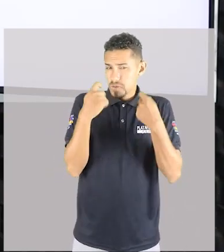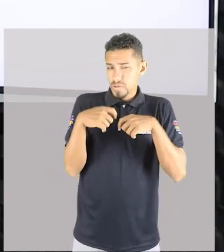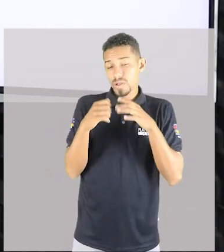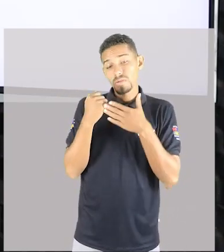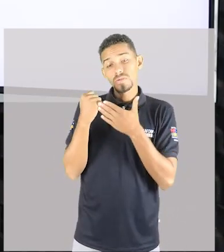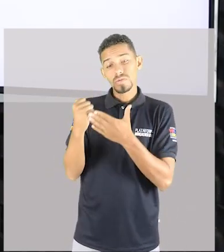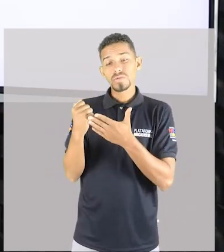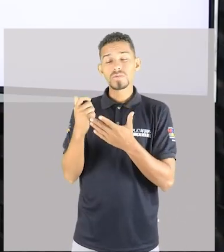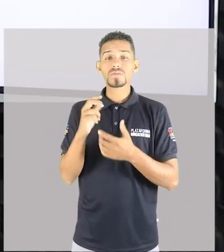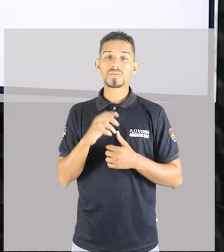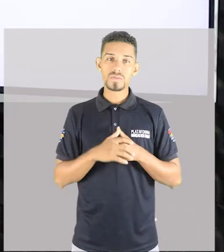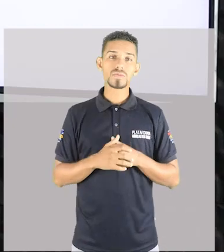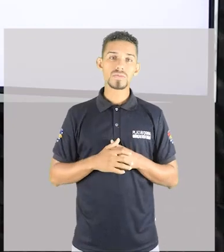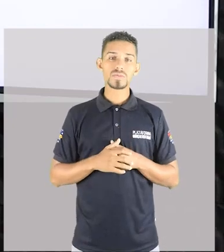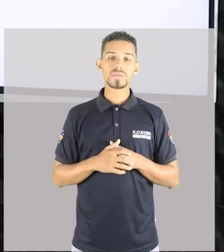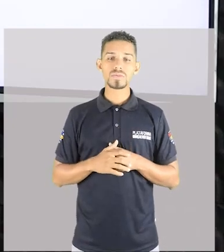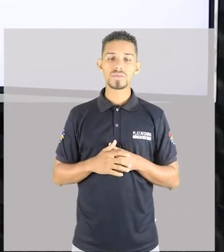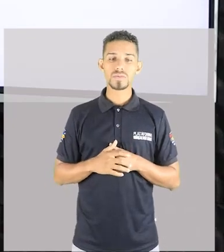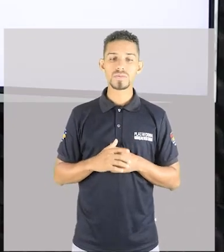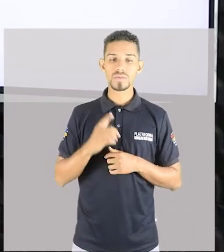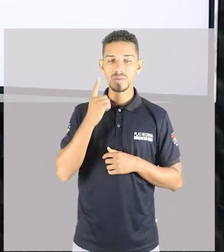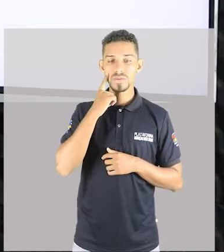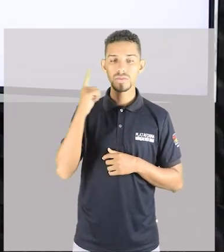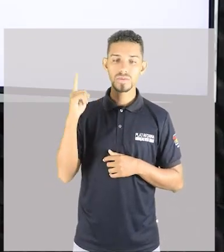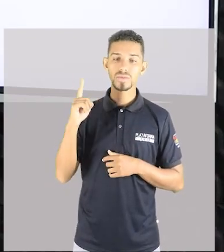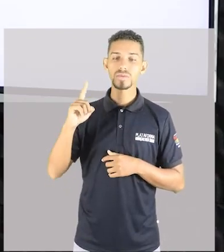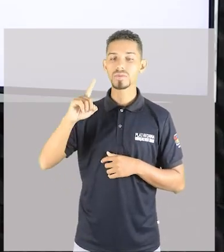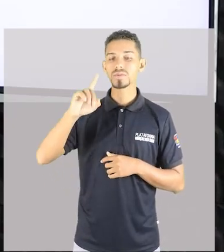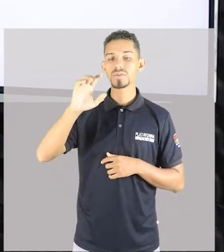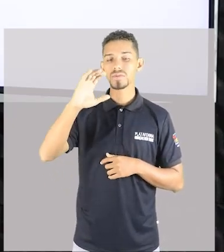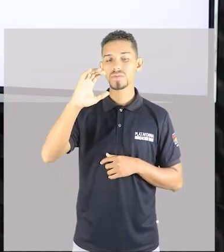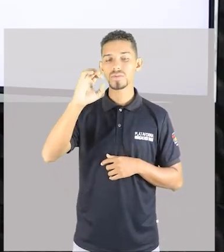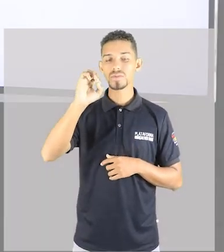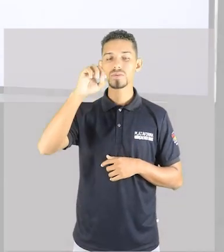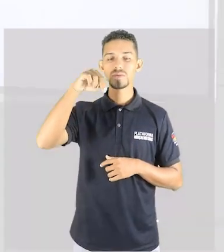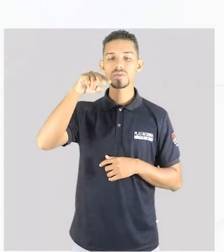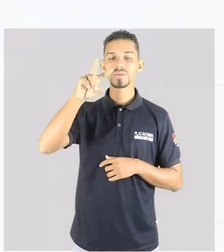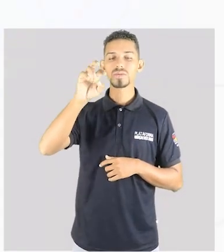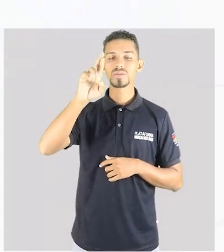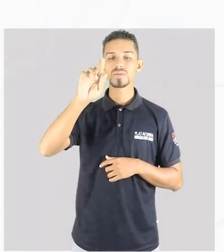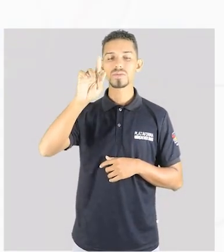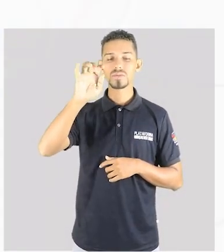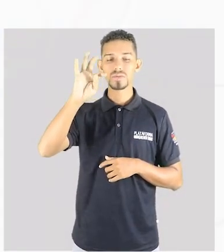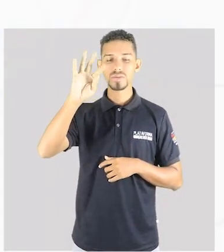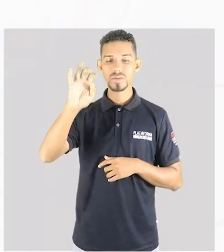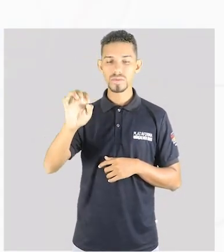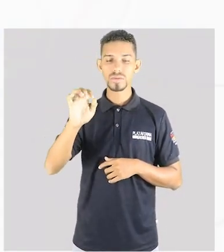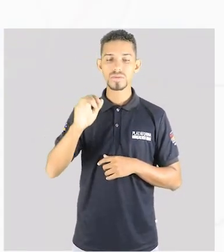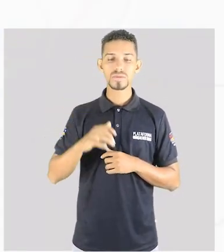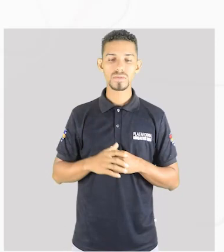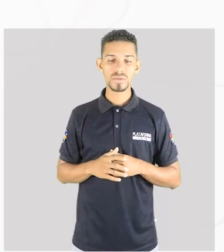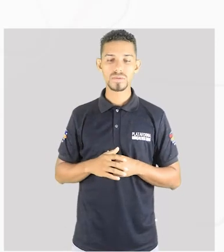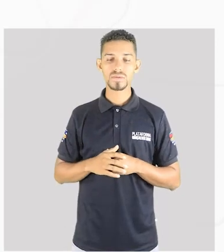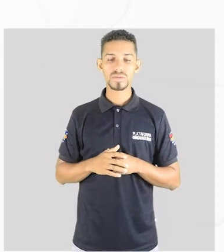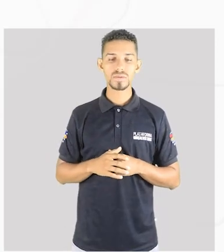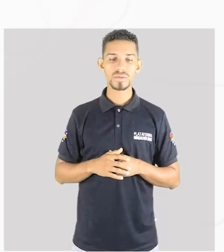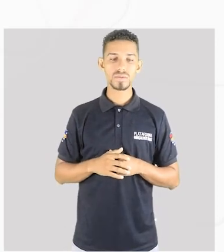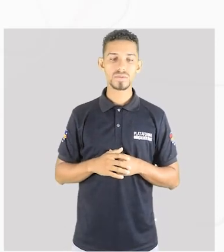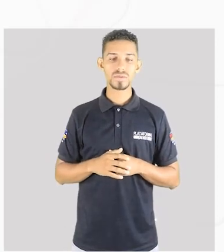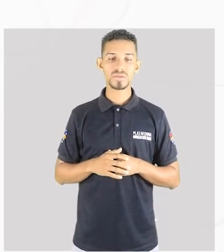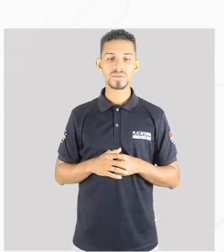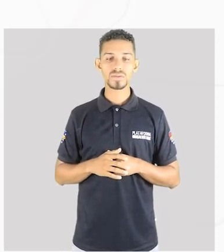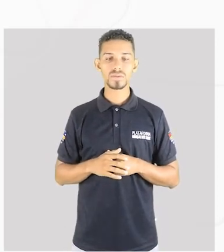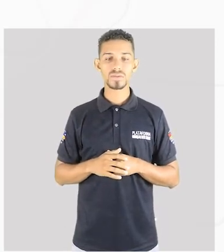Pedro. Hipermetropia e a lente é lente convergente. Resposta certa. Tem a letra A, lente